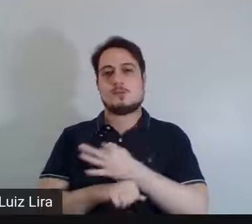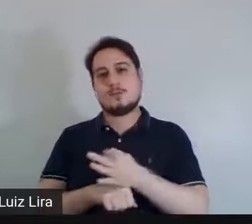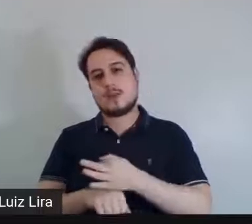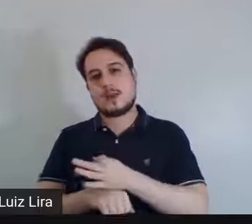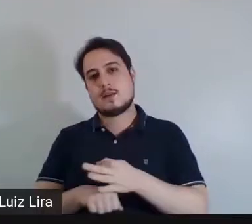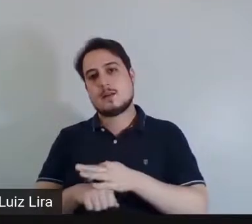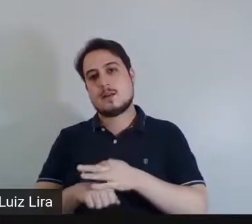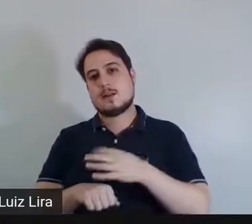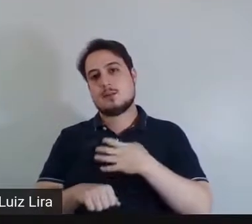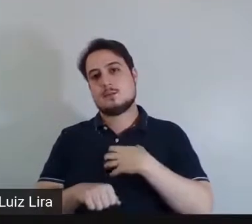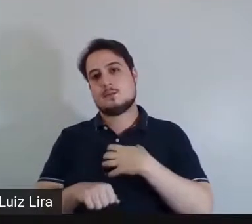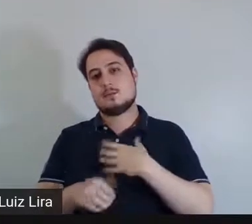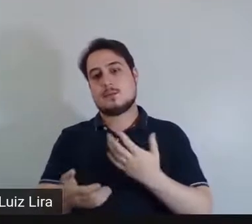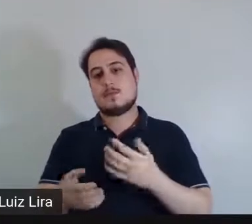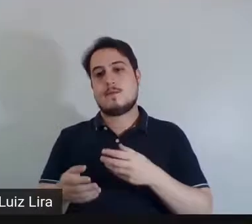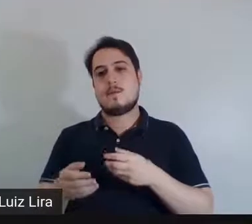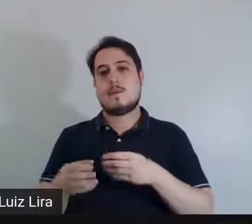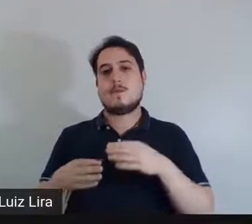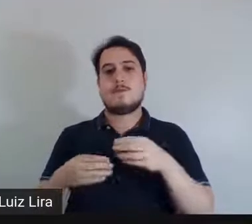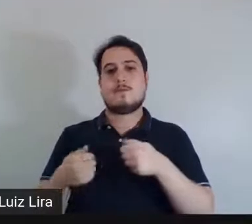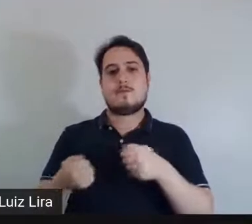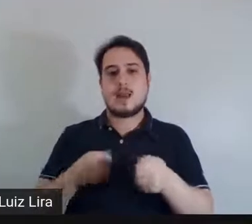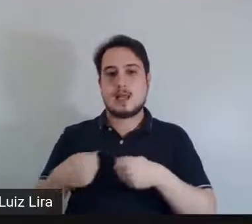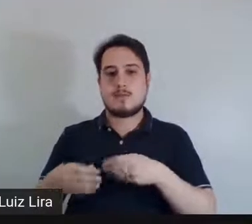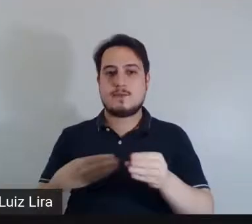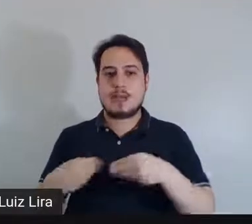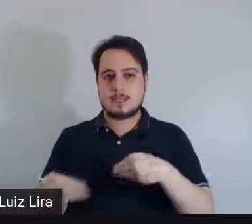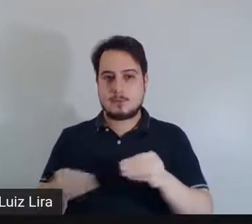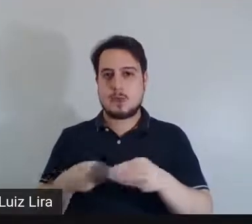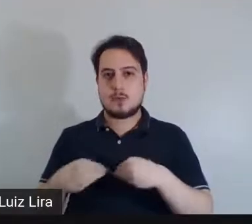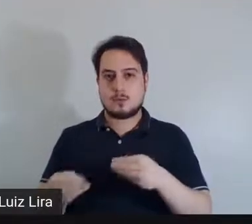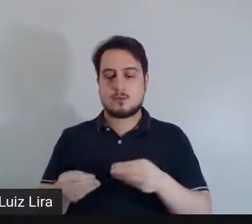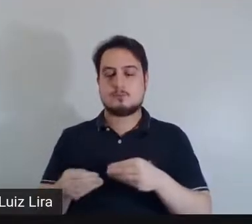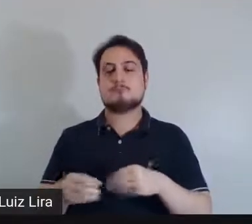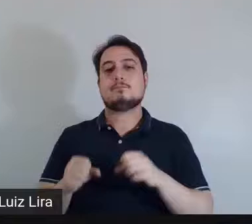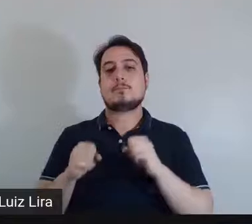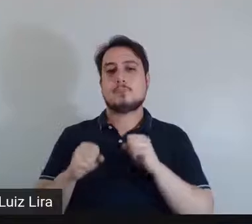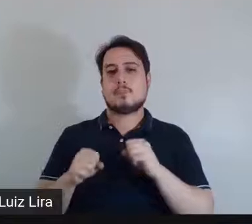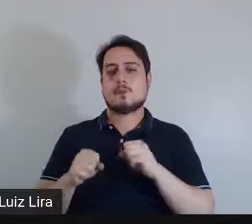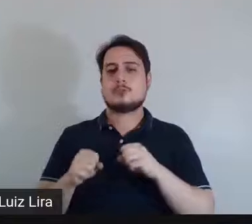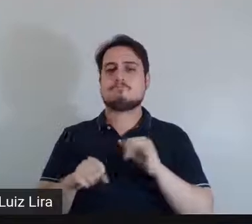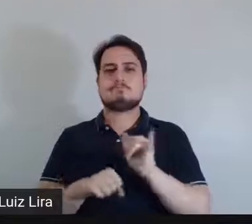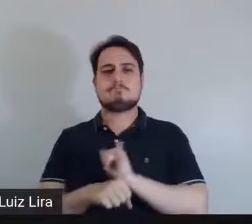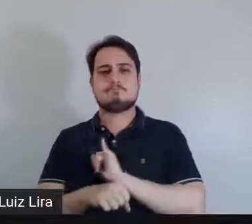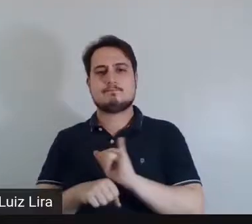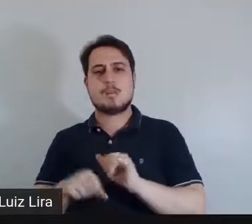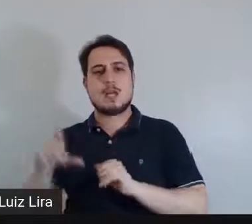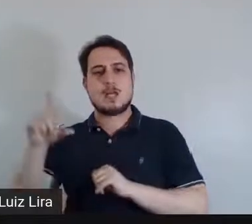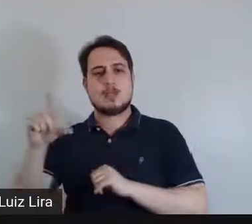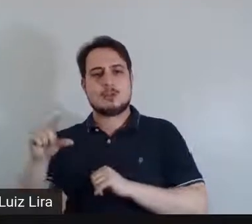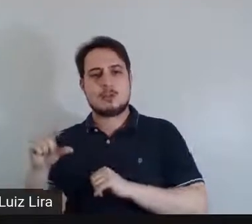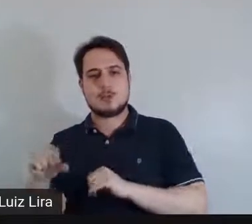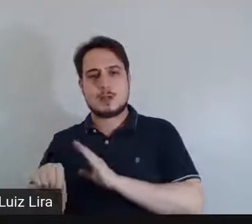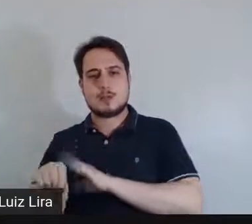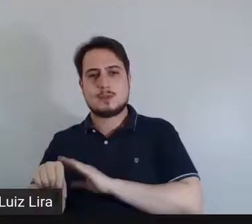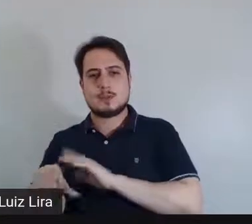situações, flexibilizou o processo, né, de formalização. Então, eu posso estar adotando várias medidas, redução na jornada de trabalho, banco de hora,